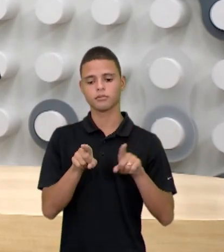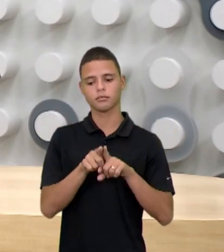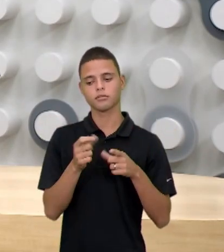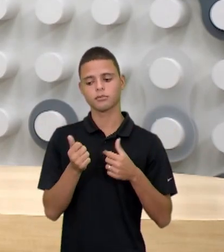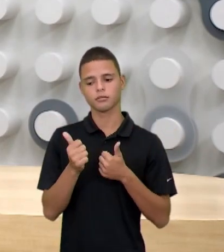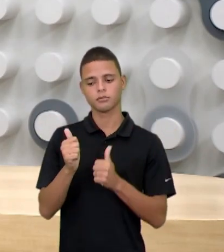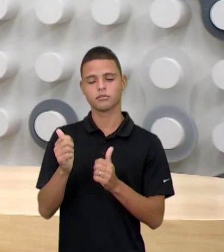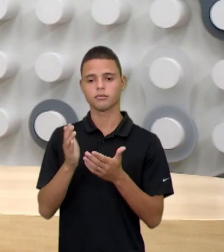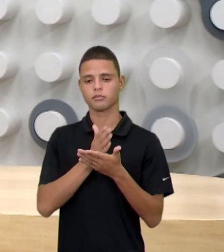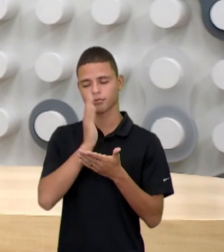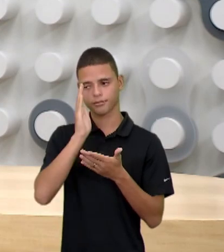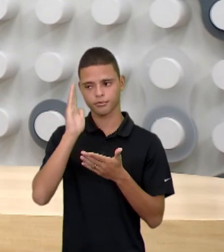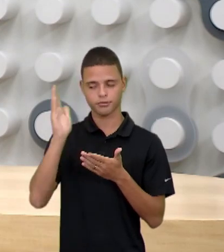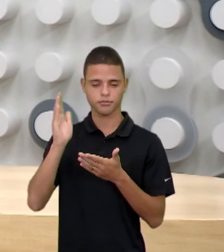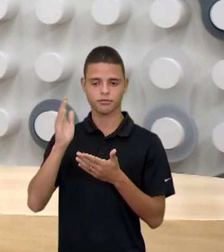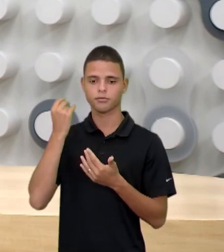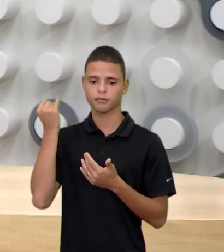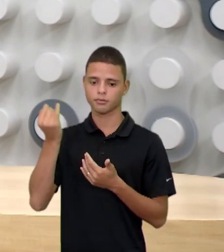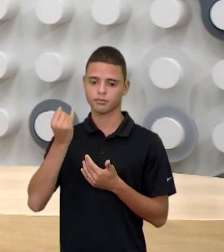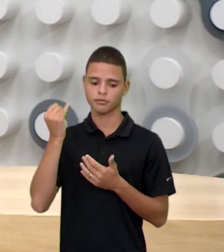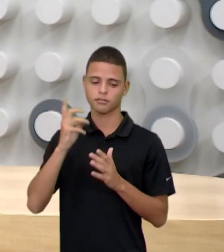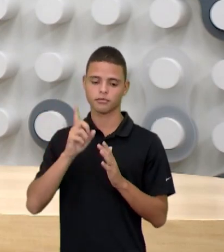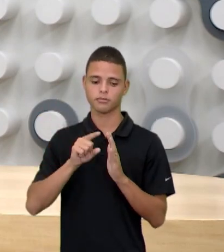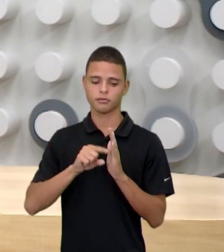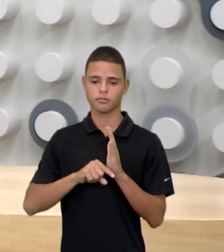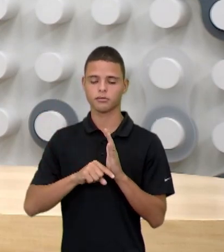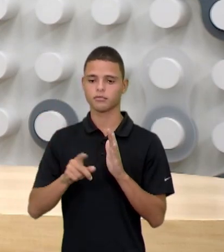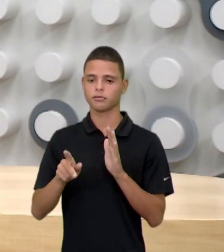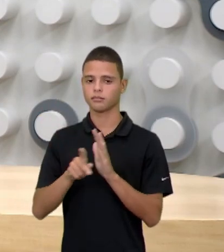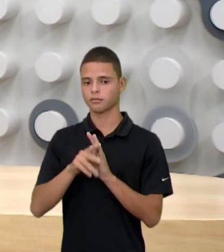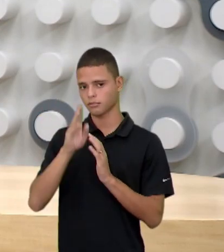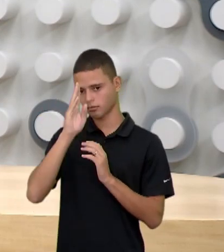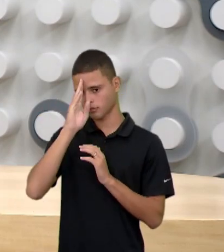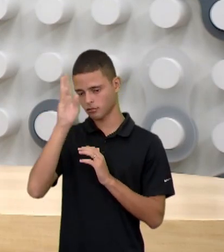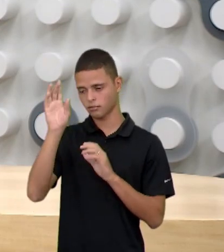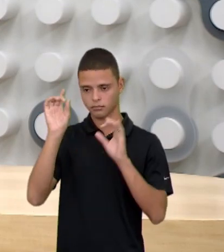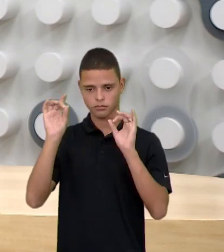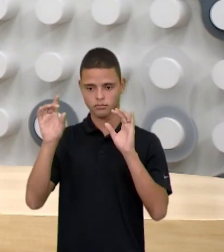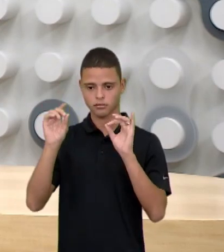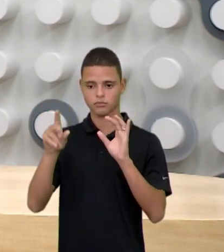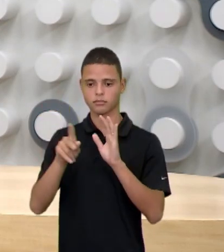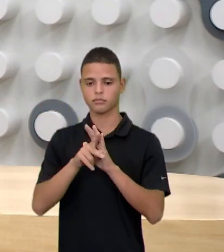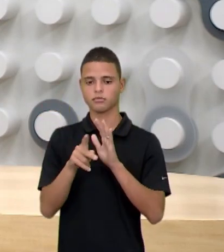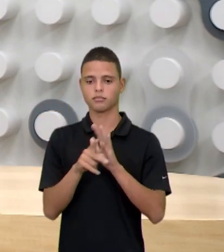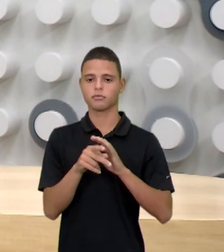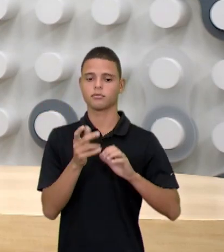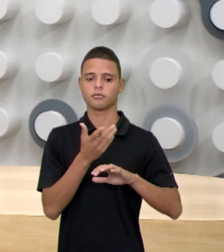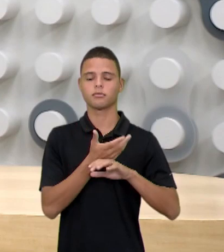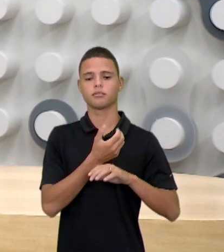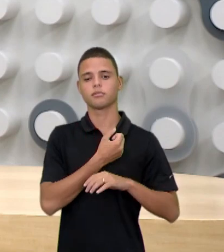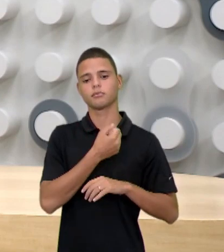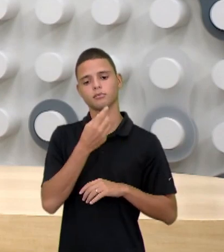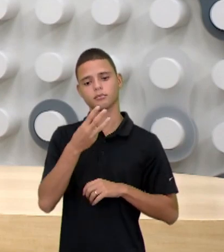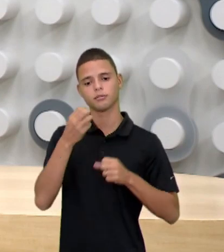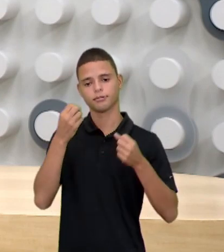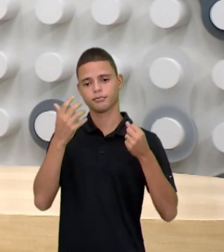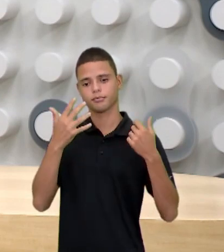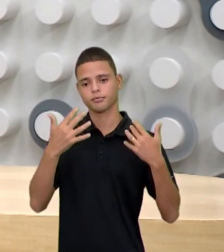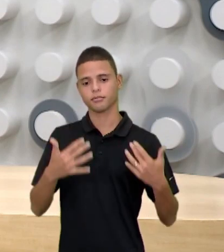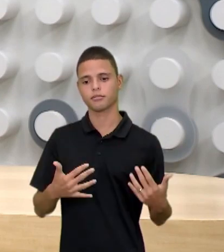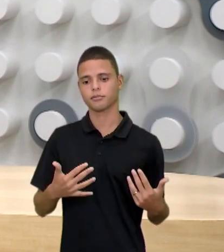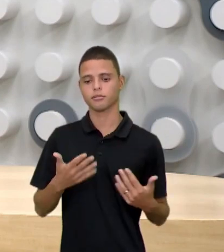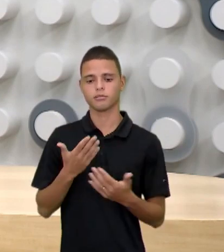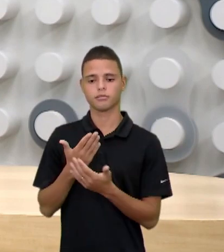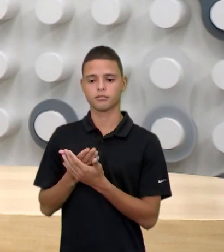aí os itinerários deste aprofundamento e especificamente deste componente 3 aí que foi passado para vocês